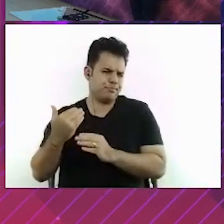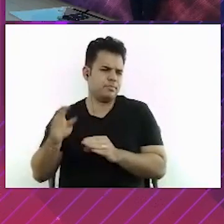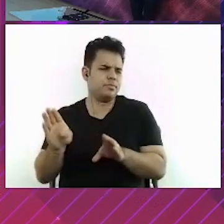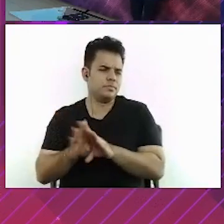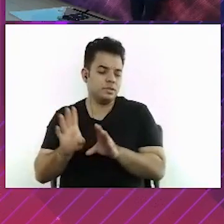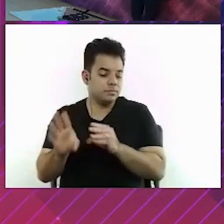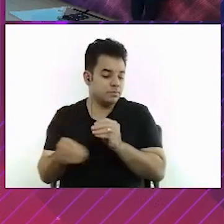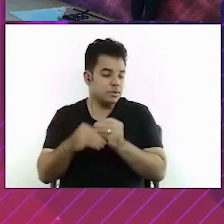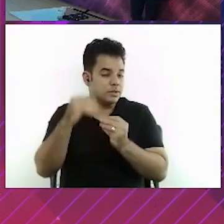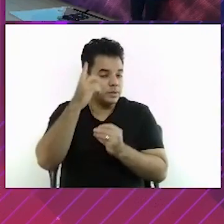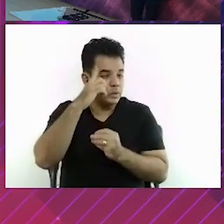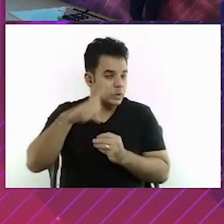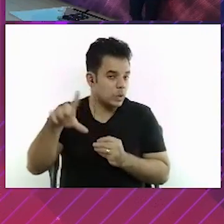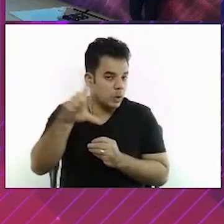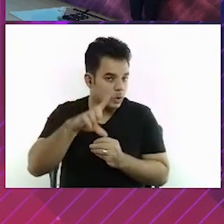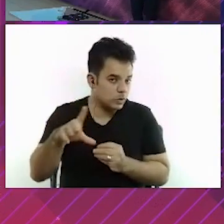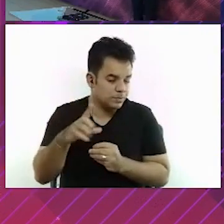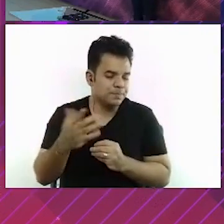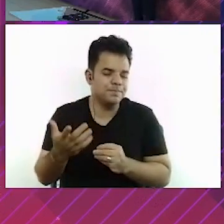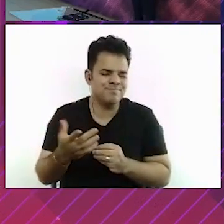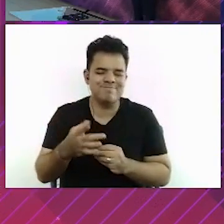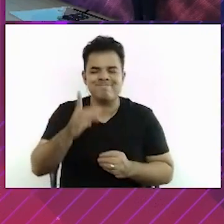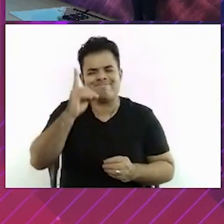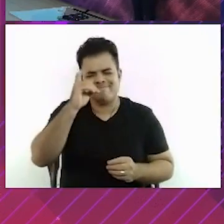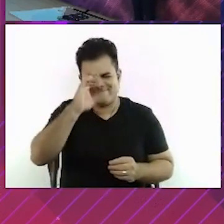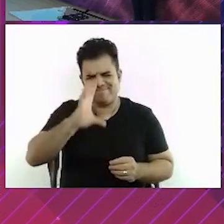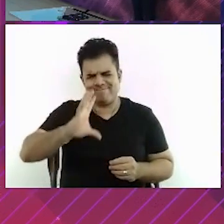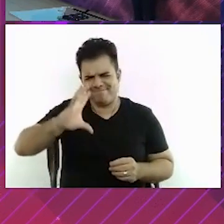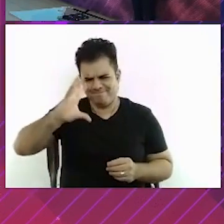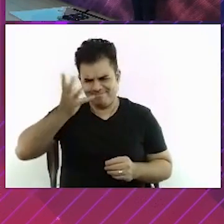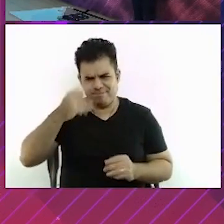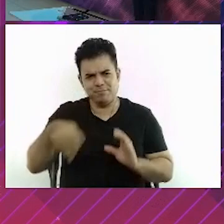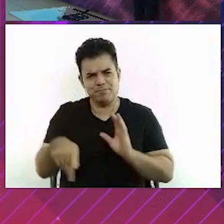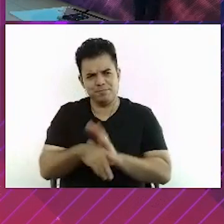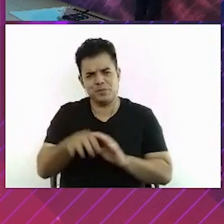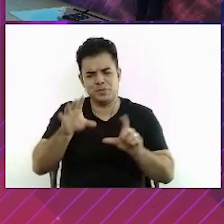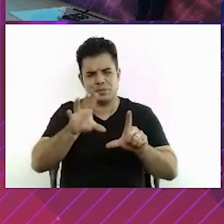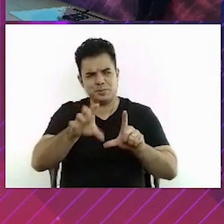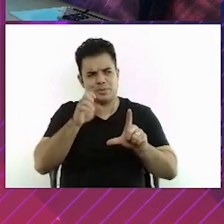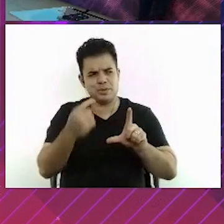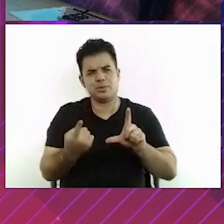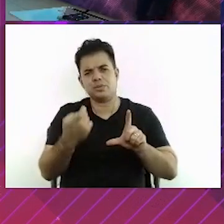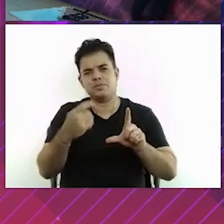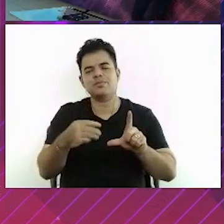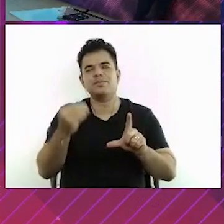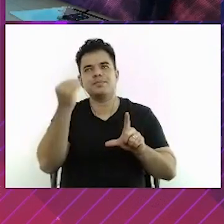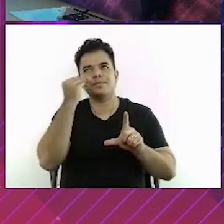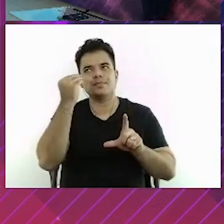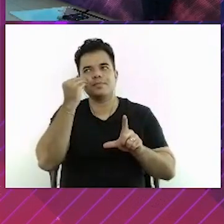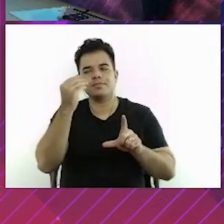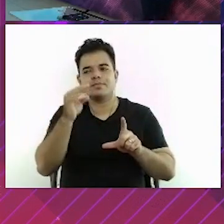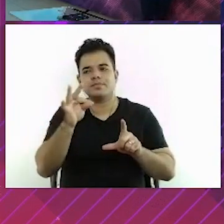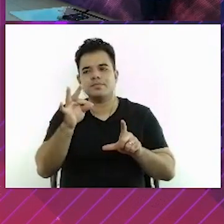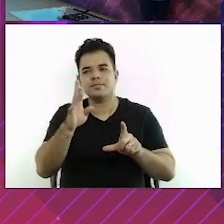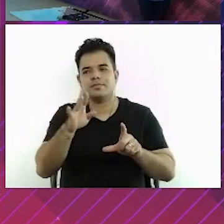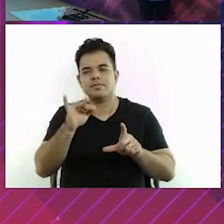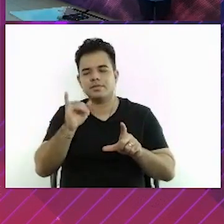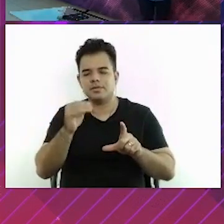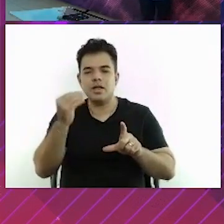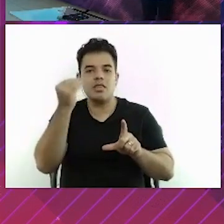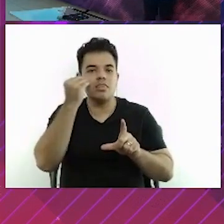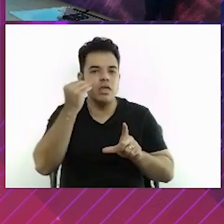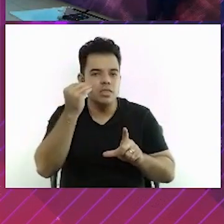lógica. Aqui dificilmente vai acontecer uma exceção, porque é só um print, mas digamos que você tem lá um try com sua lógica de